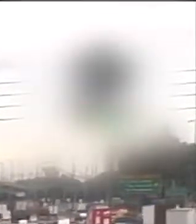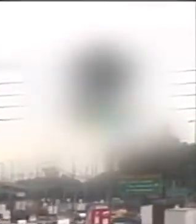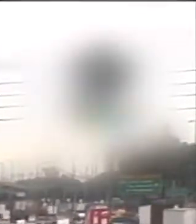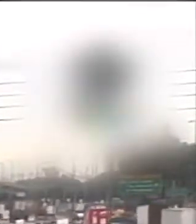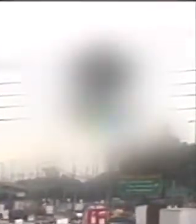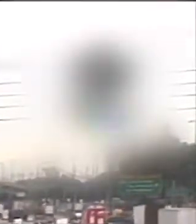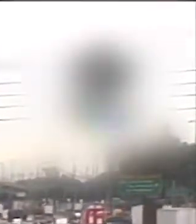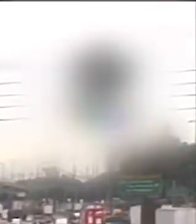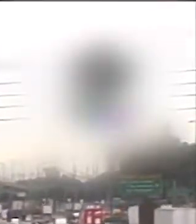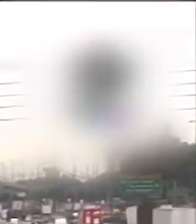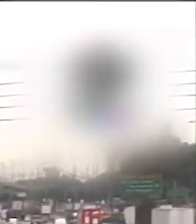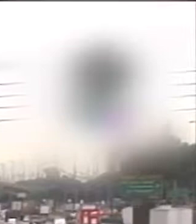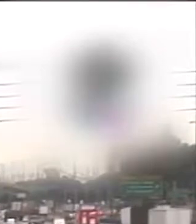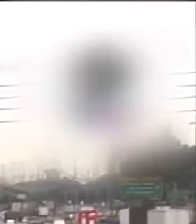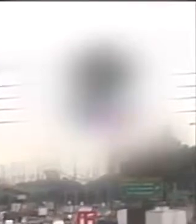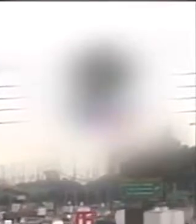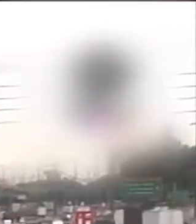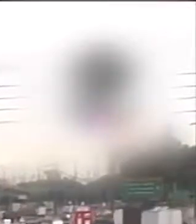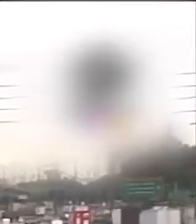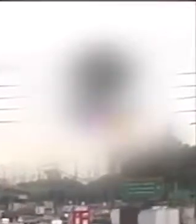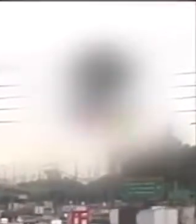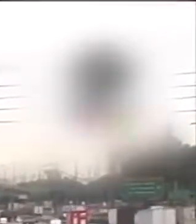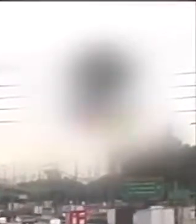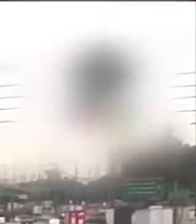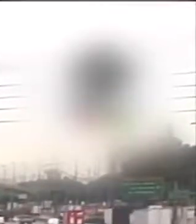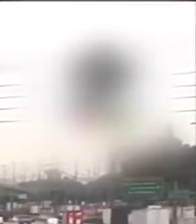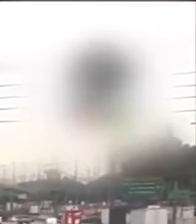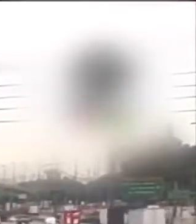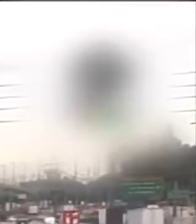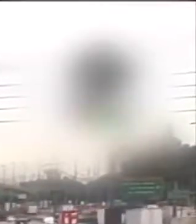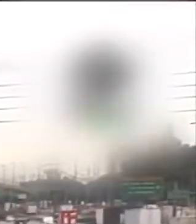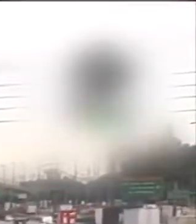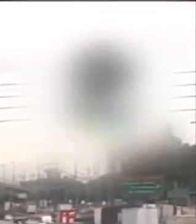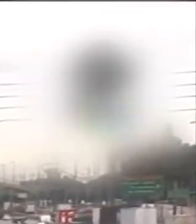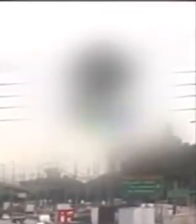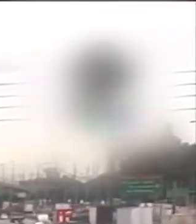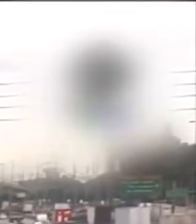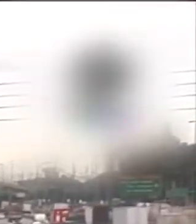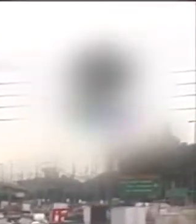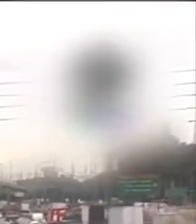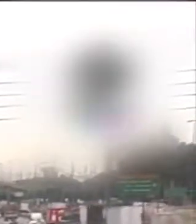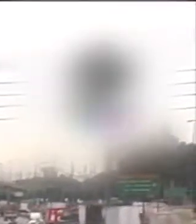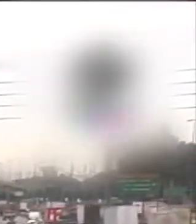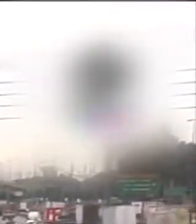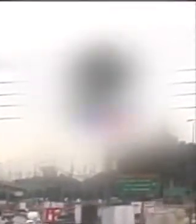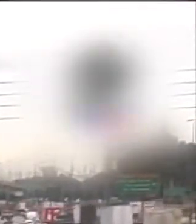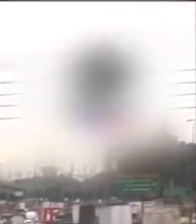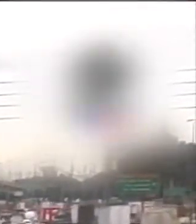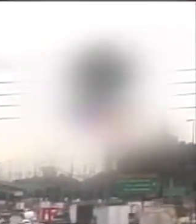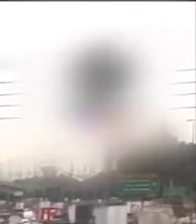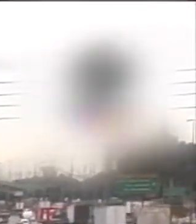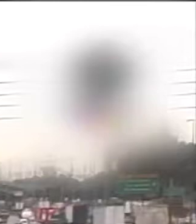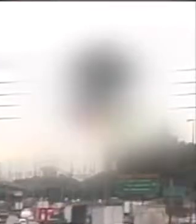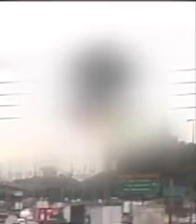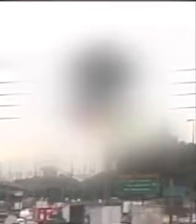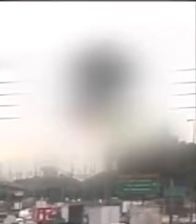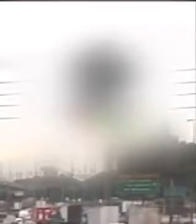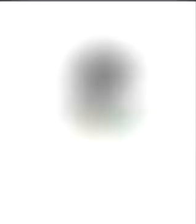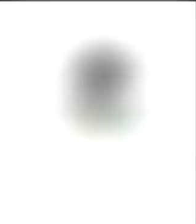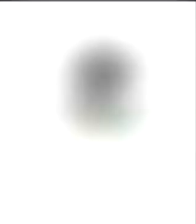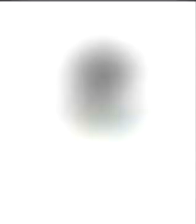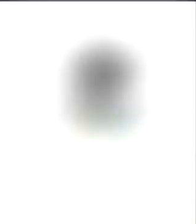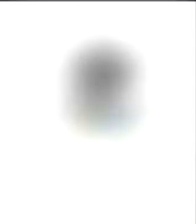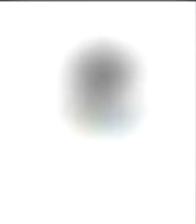boca aberta vendo o Tietê e não para ver a beleza que ele é, apesar que ele... de rio ele não tem nada, né? Que foi transformado num canal de